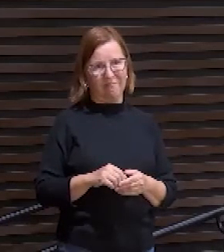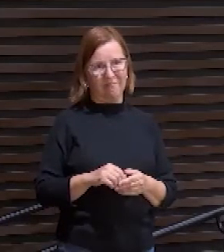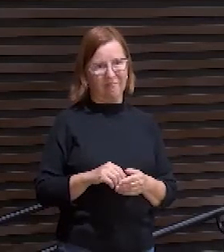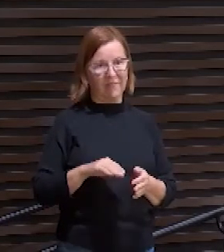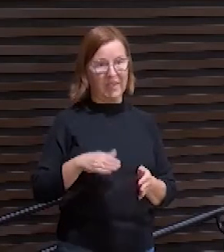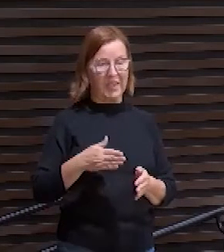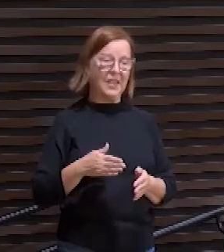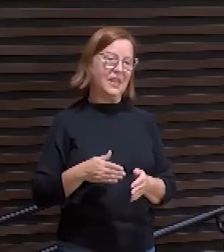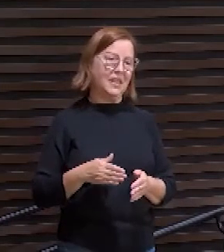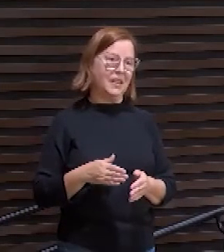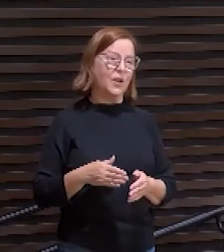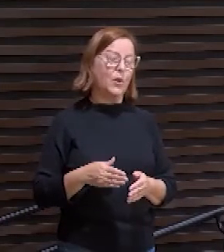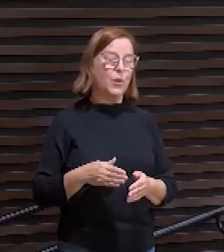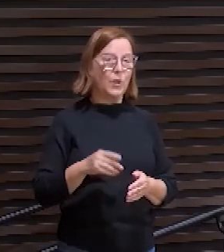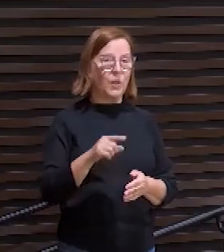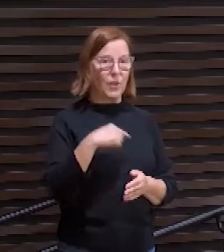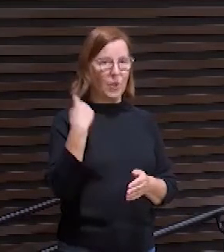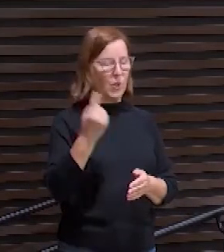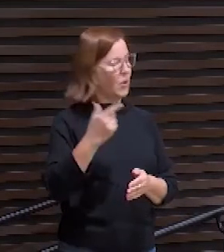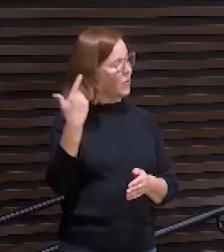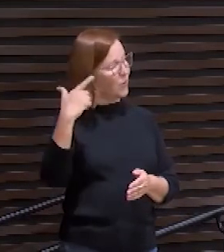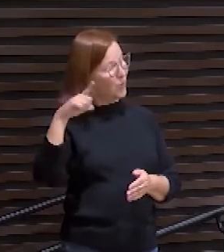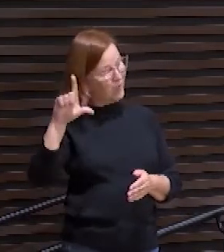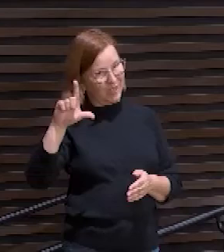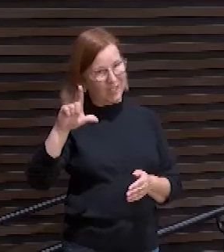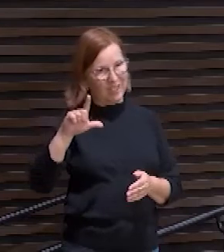lei. É evidente.